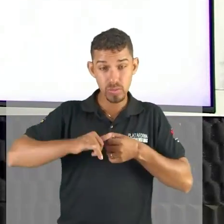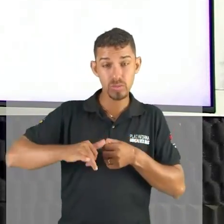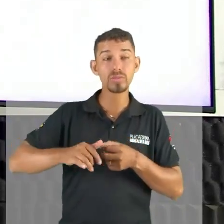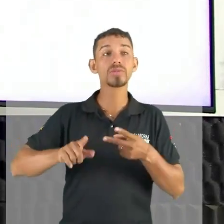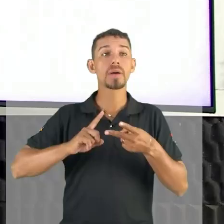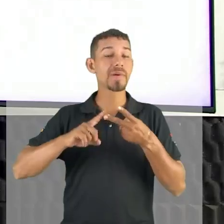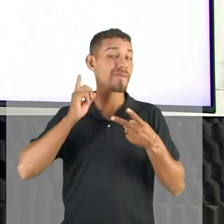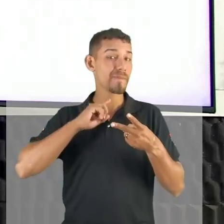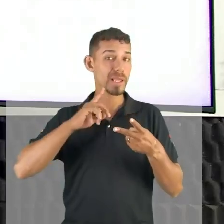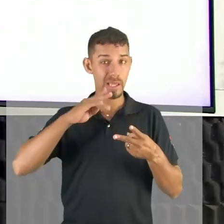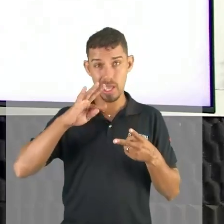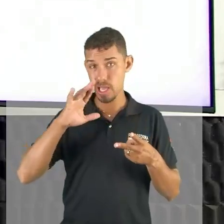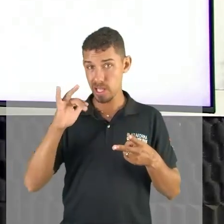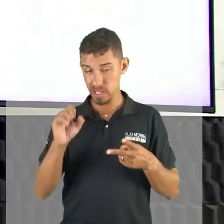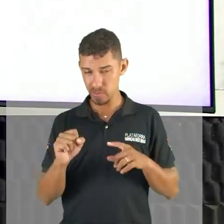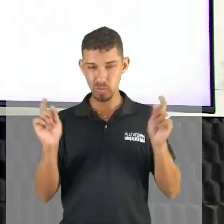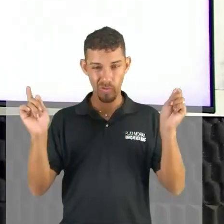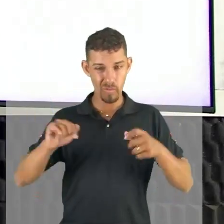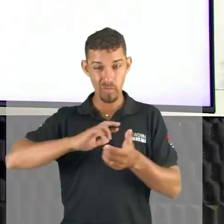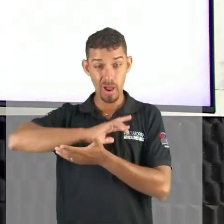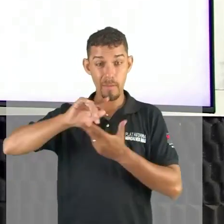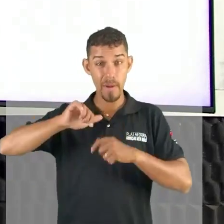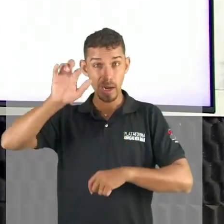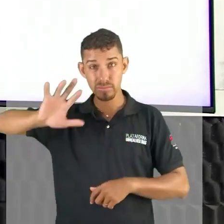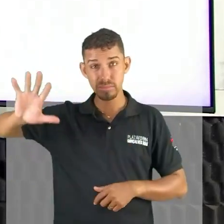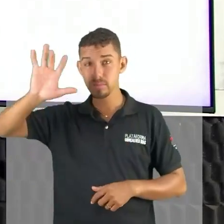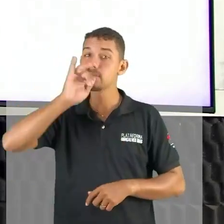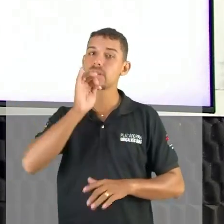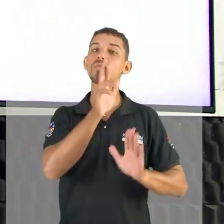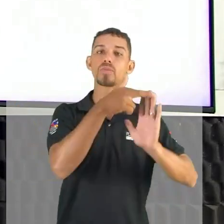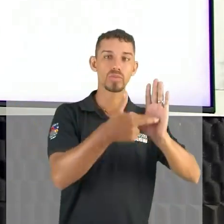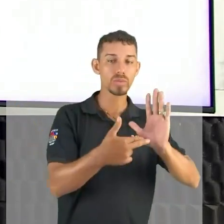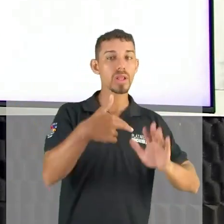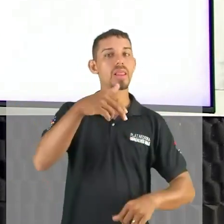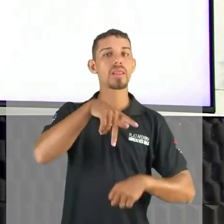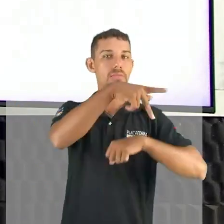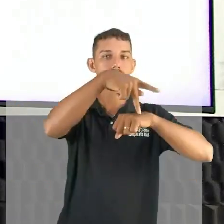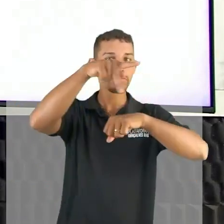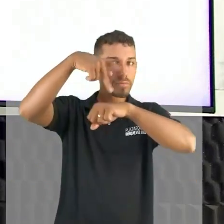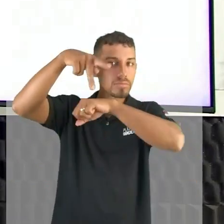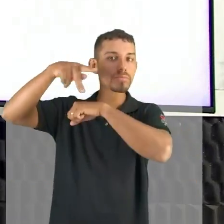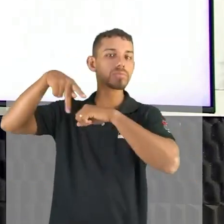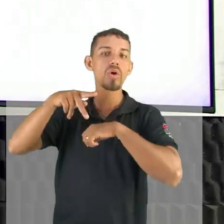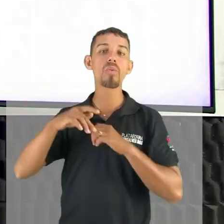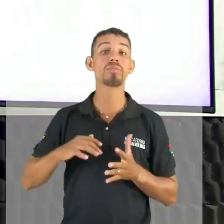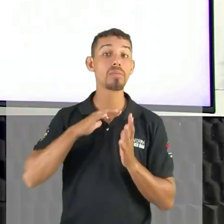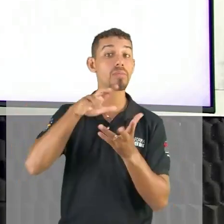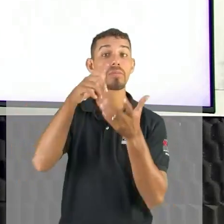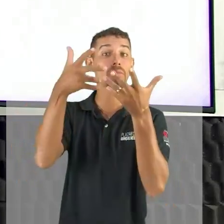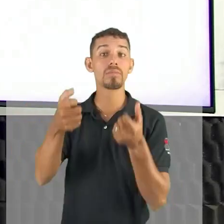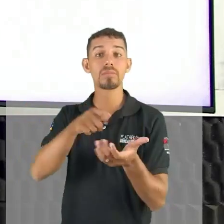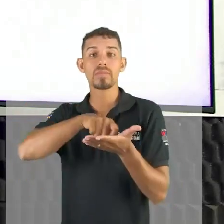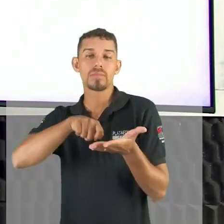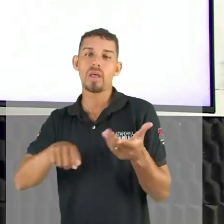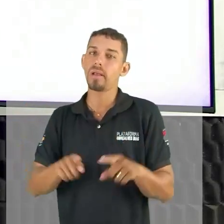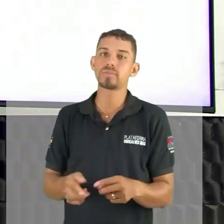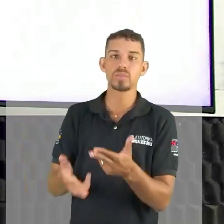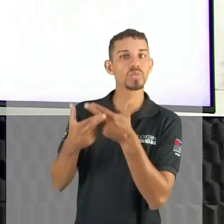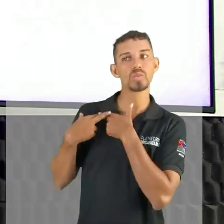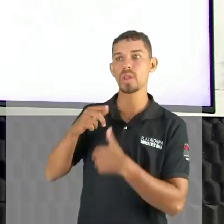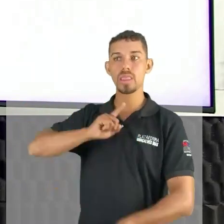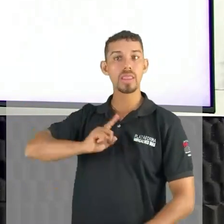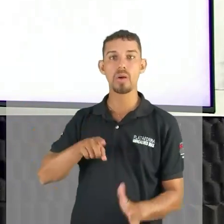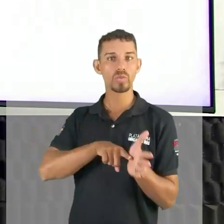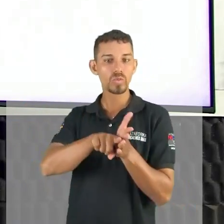vários minerais. Só que essa região, existe um protocolo internacional que o mundo assina dizendo que se compromete a não